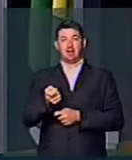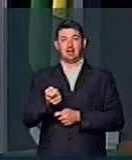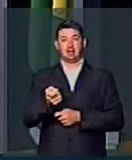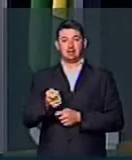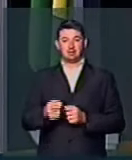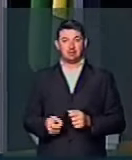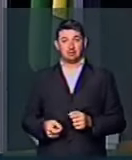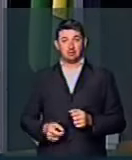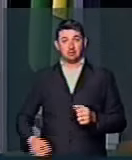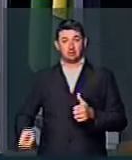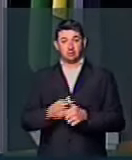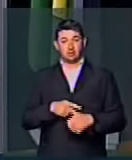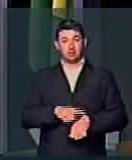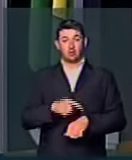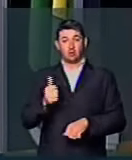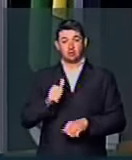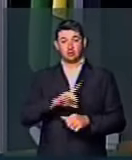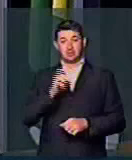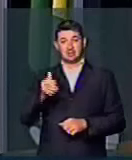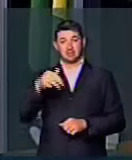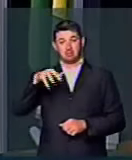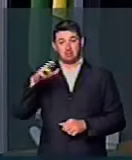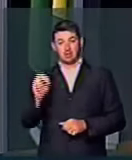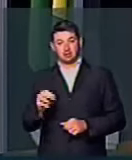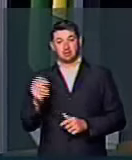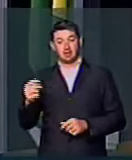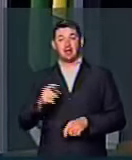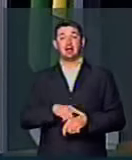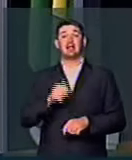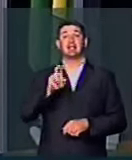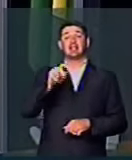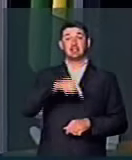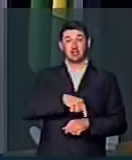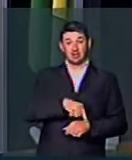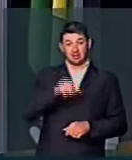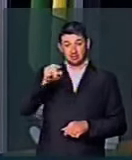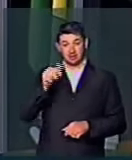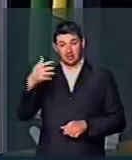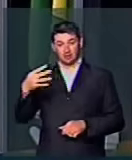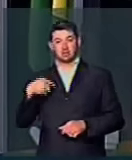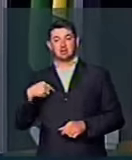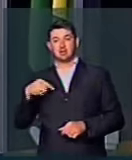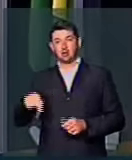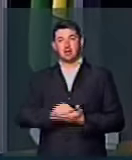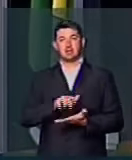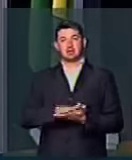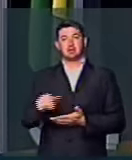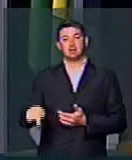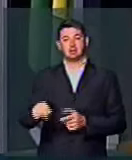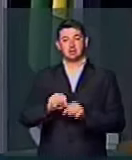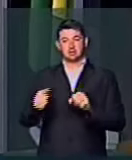barco. Eu fui autuado às 11 horas do dia 6 de março. E às 15 horas e 14 minutos, eu registrei aqui no